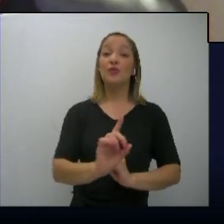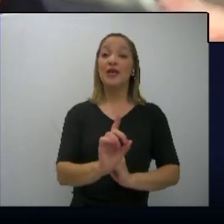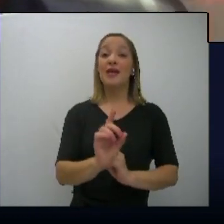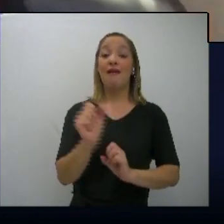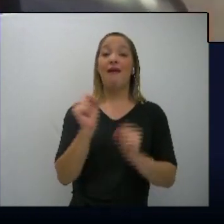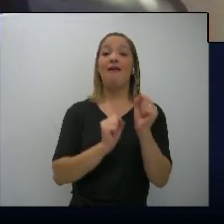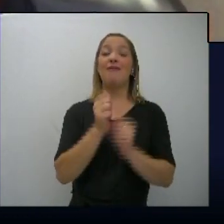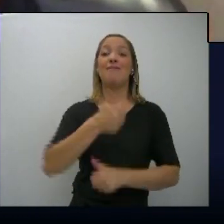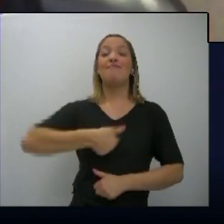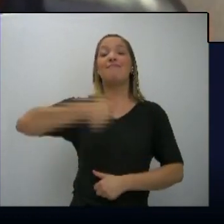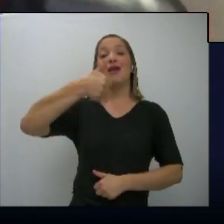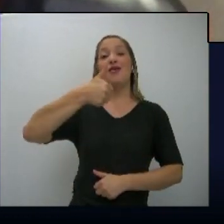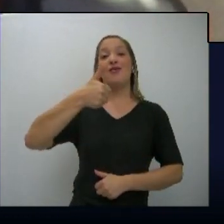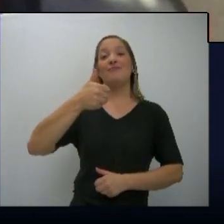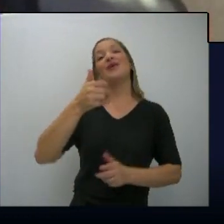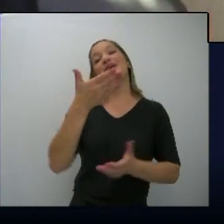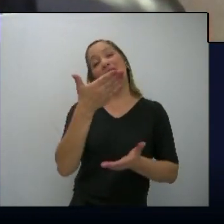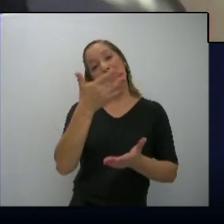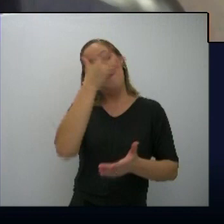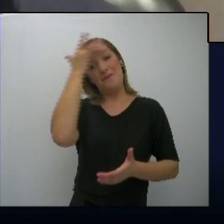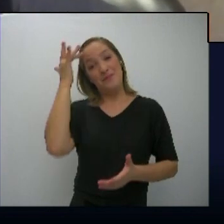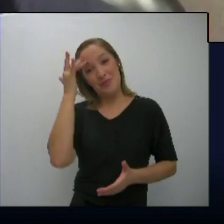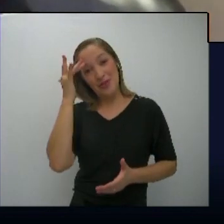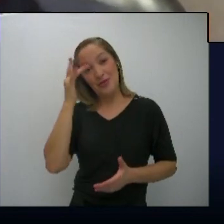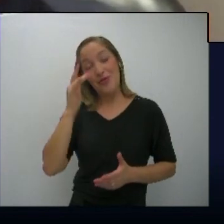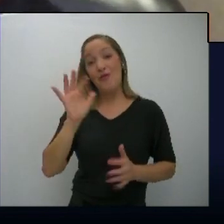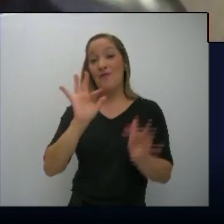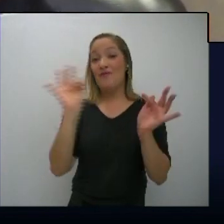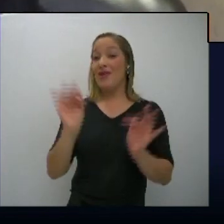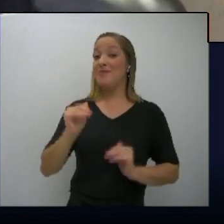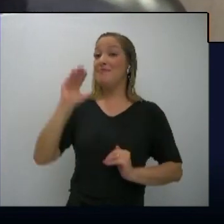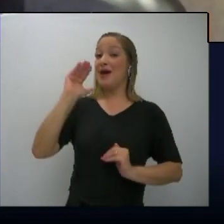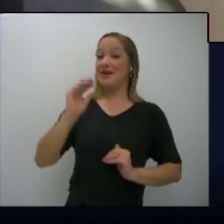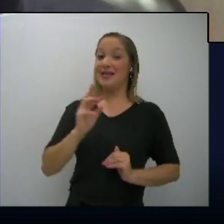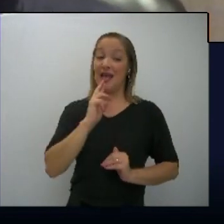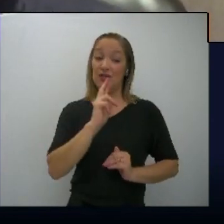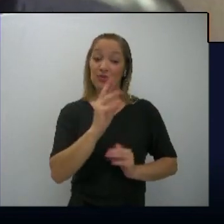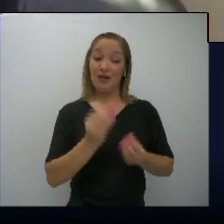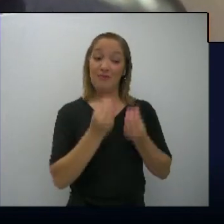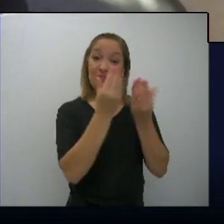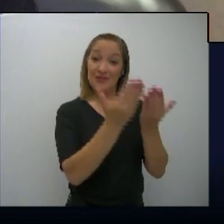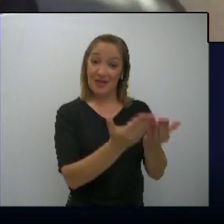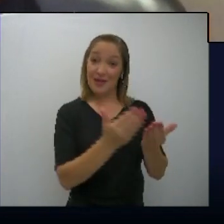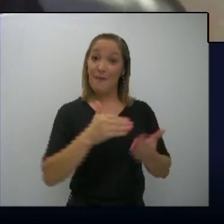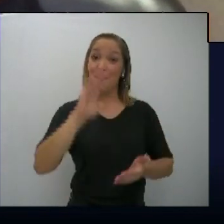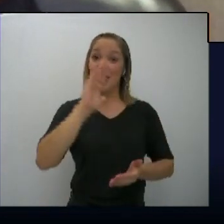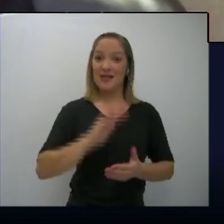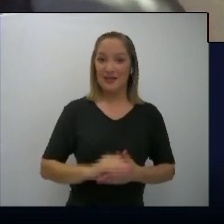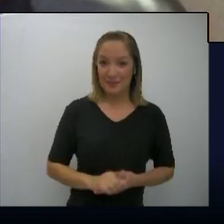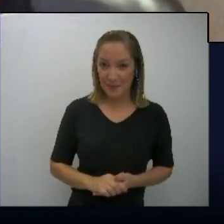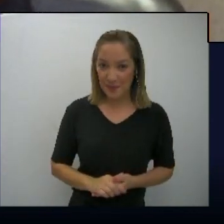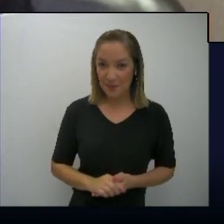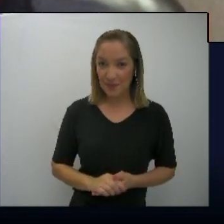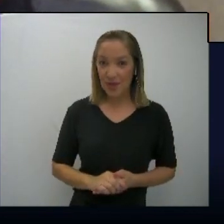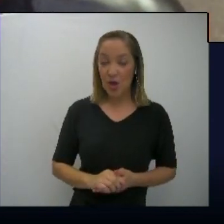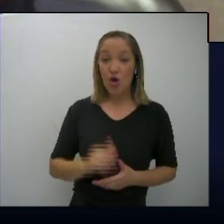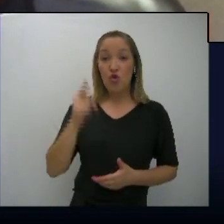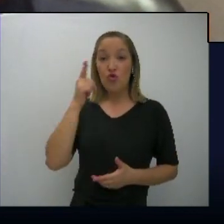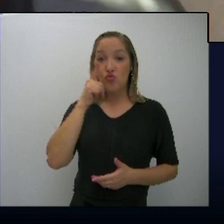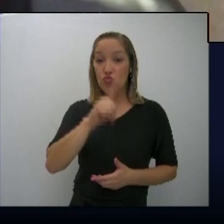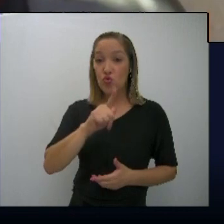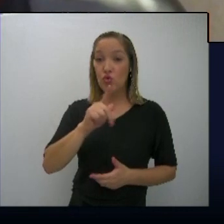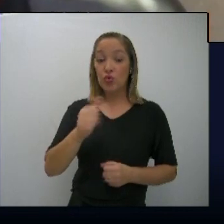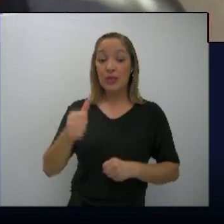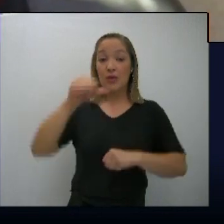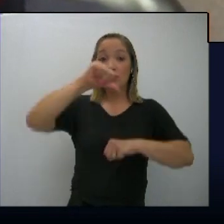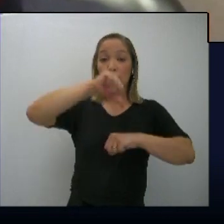melhor né pessoas mais felizes entregam mais resultado e que você consegue montar uma matriz de